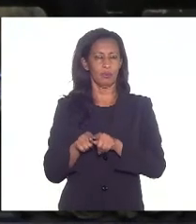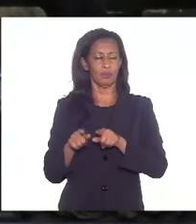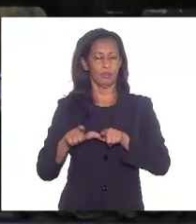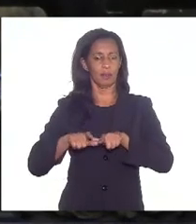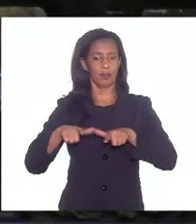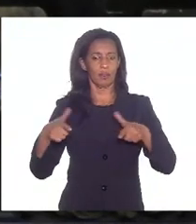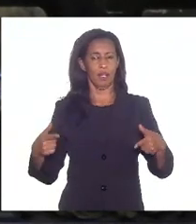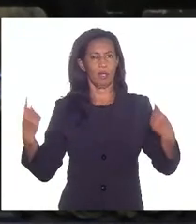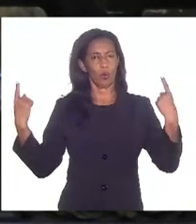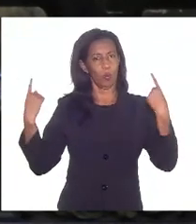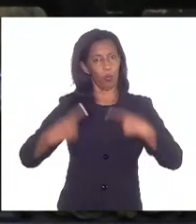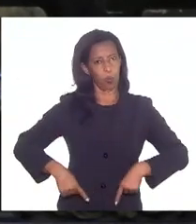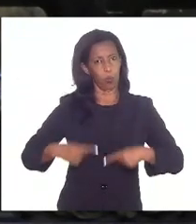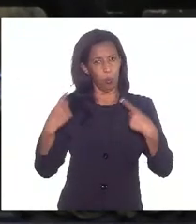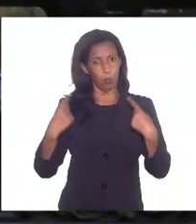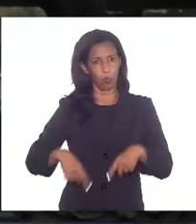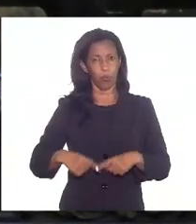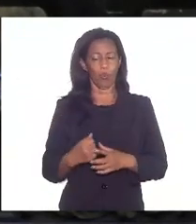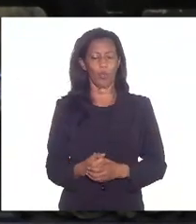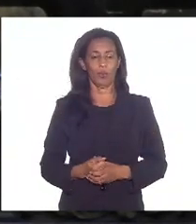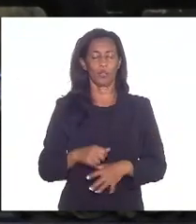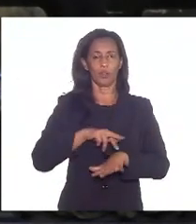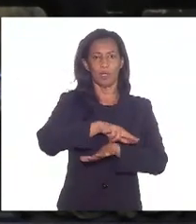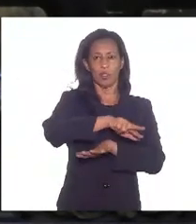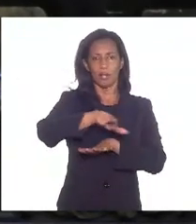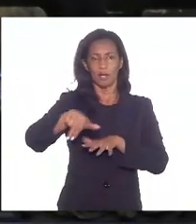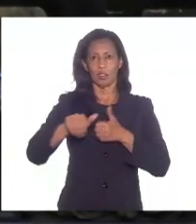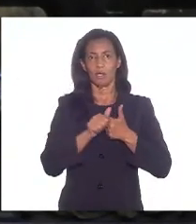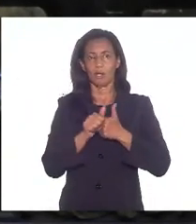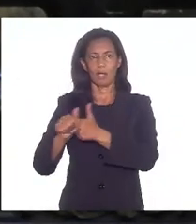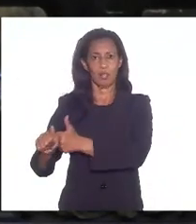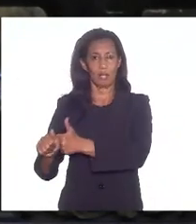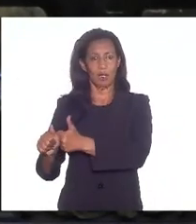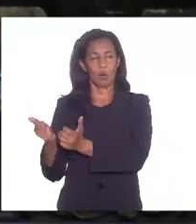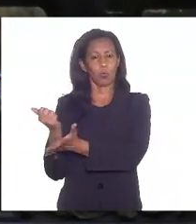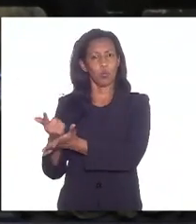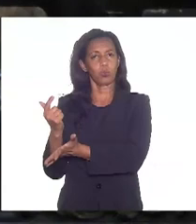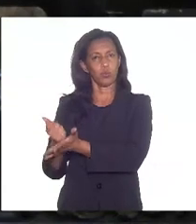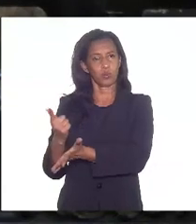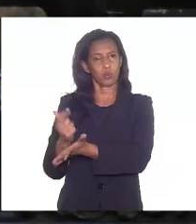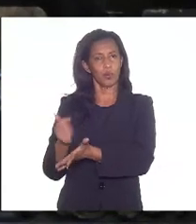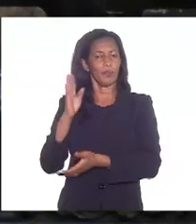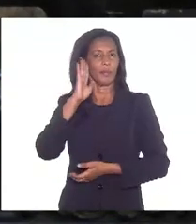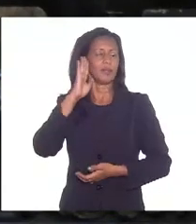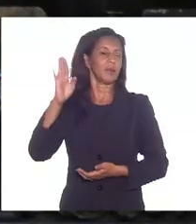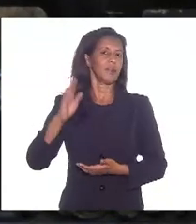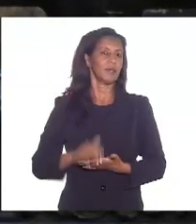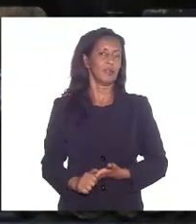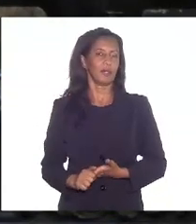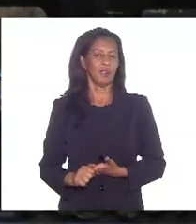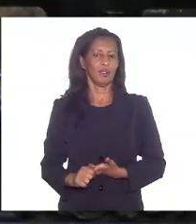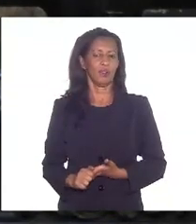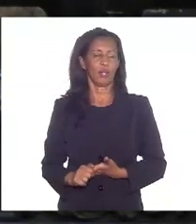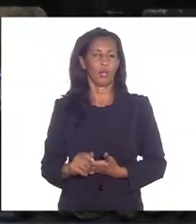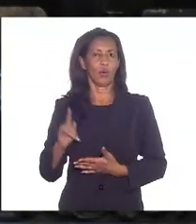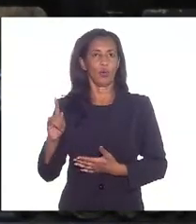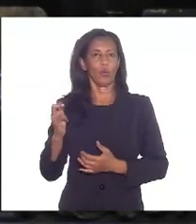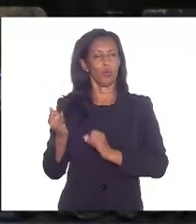aumentasse a competitividade e os diversos segmentos consumidores, principalmente o